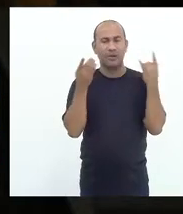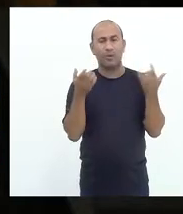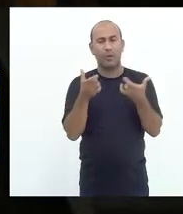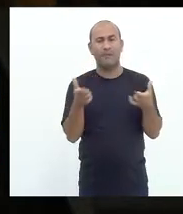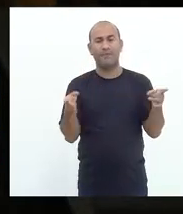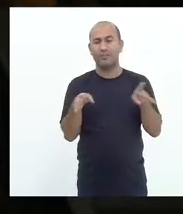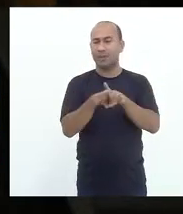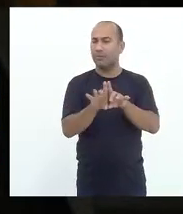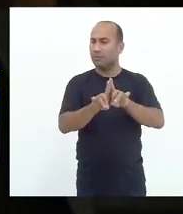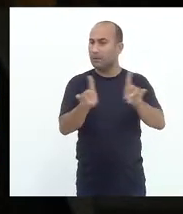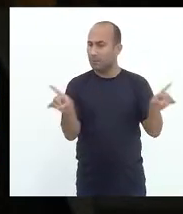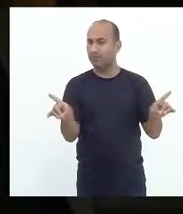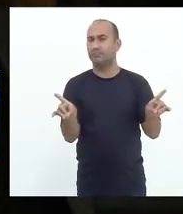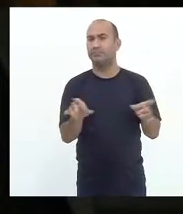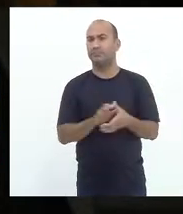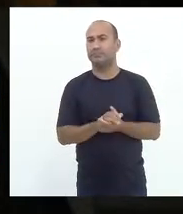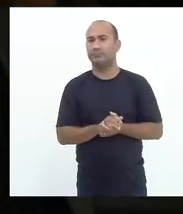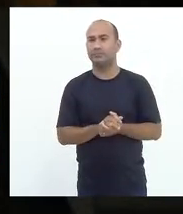fechado.